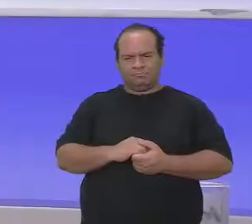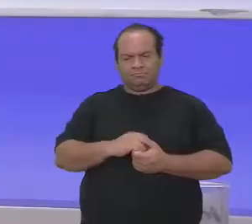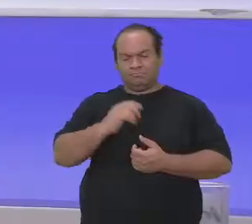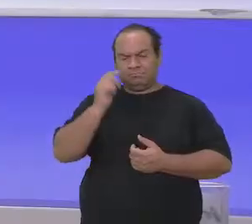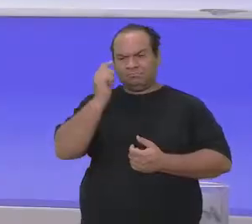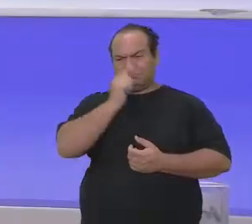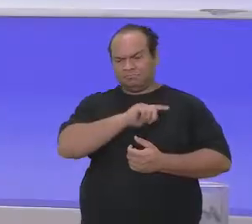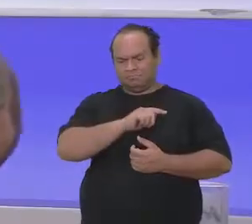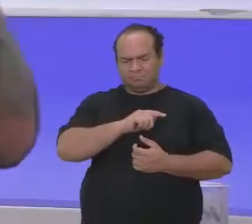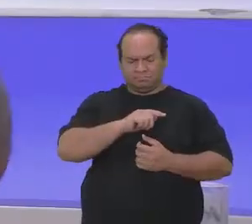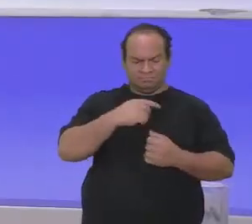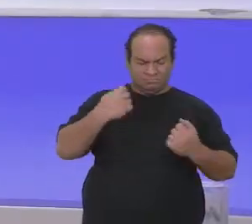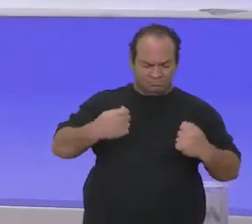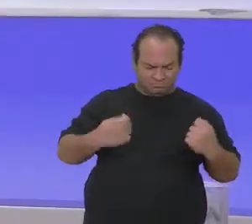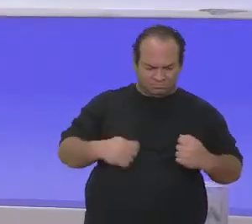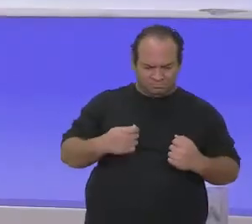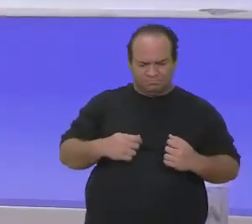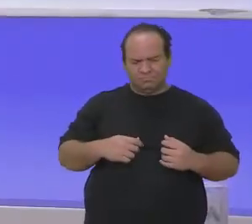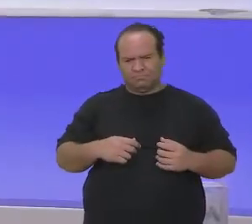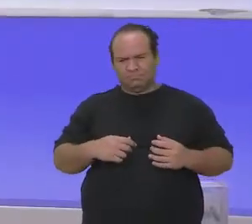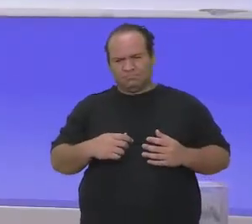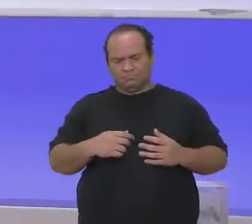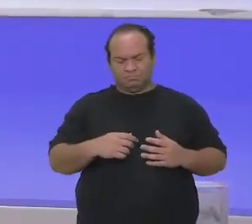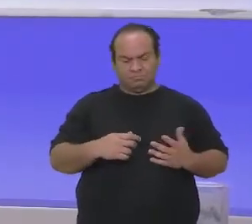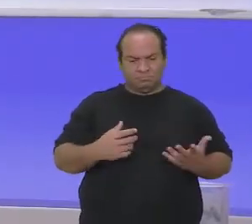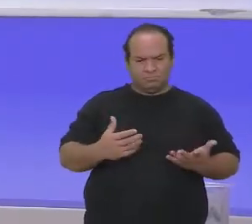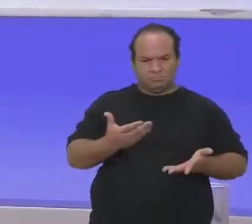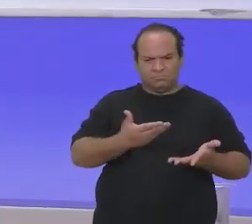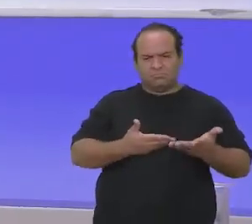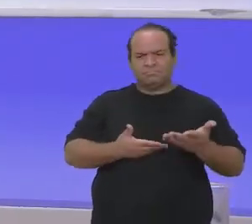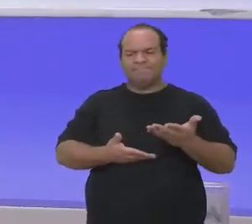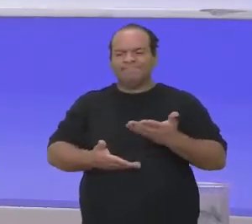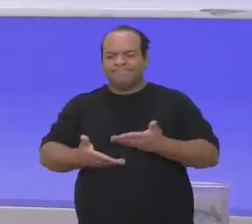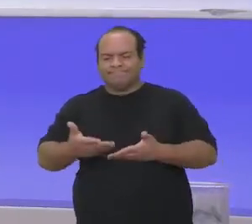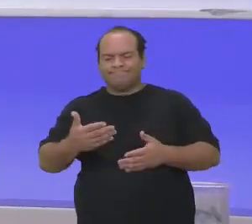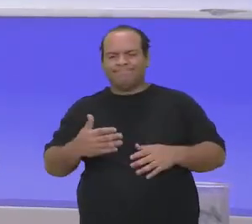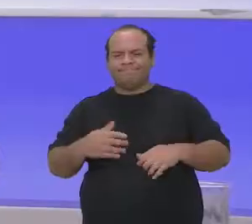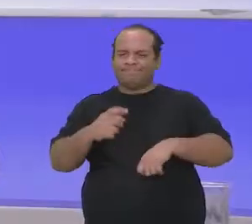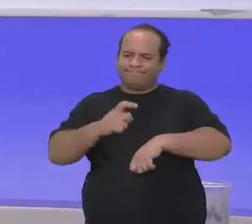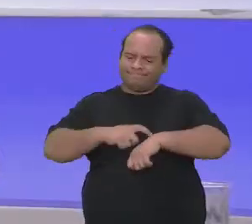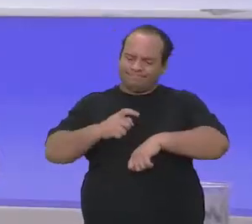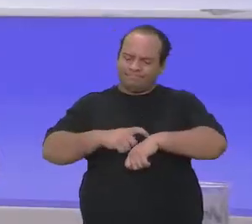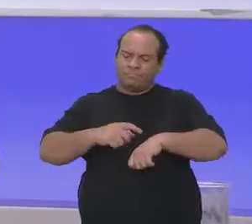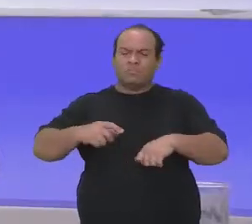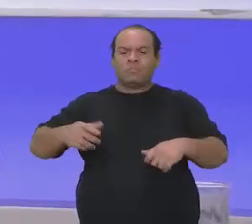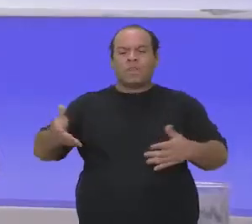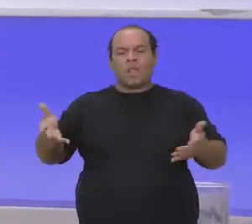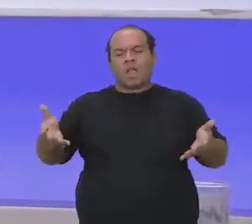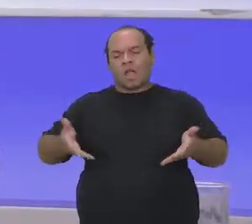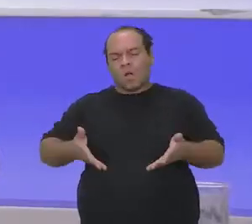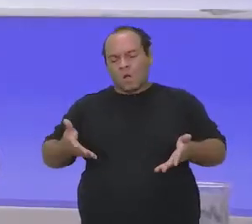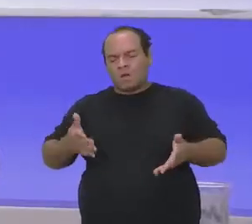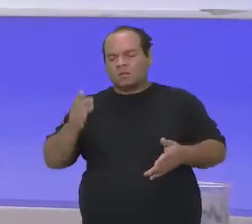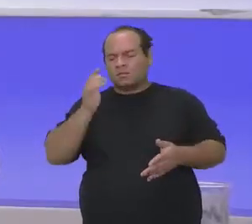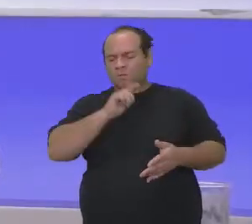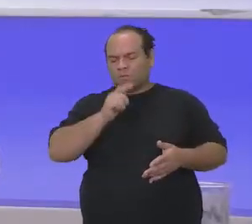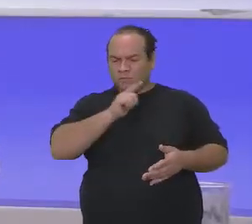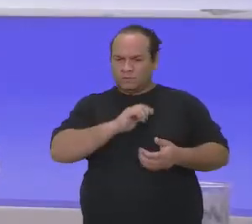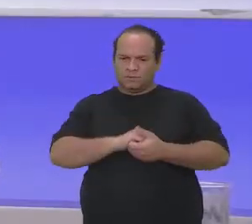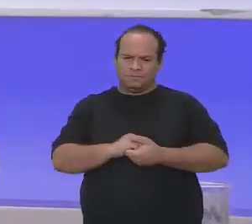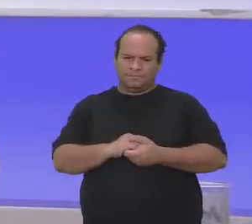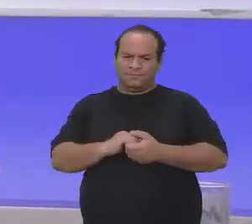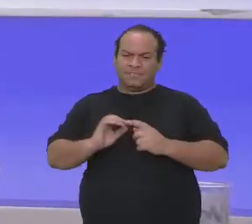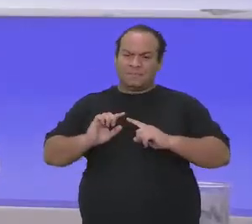todos que precisam, né? Mas a transição energética ela é um momento que nós estamos vivendo, estamos passando,